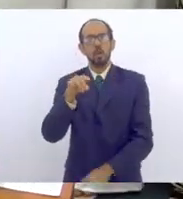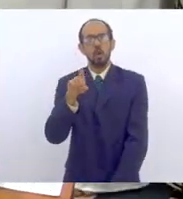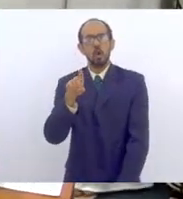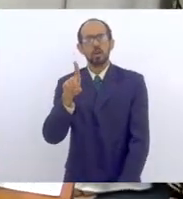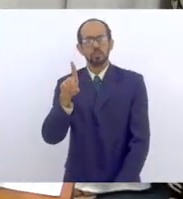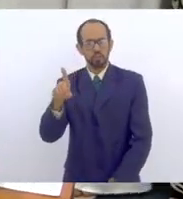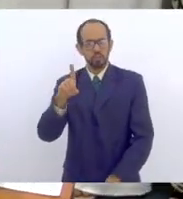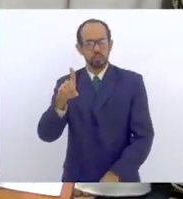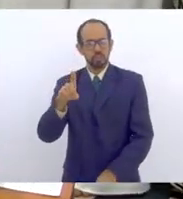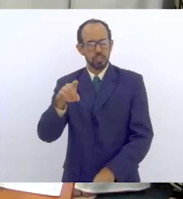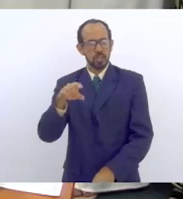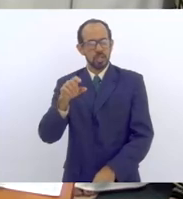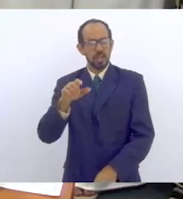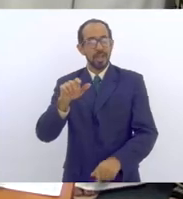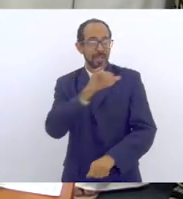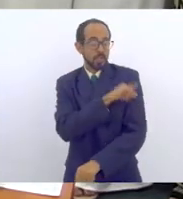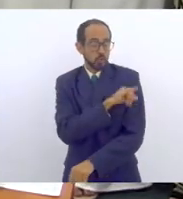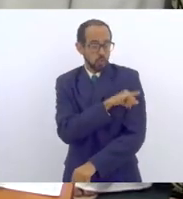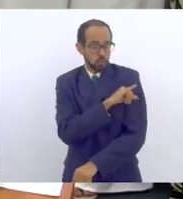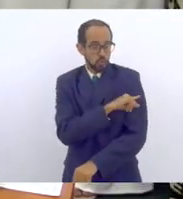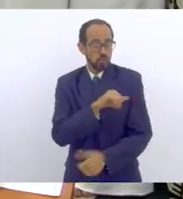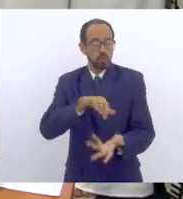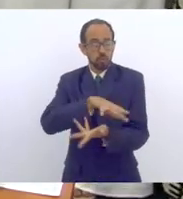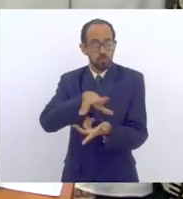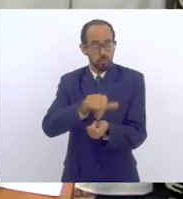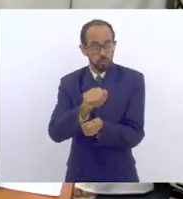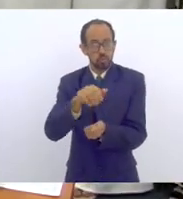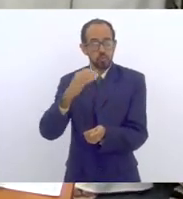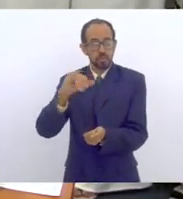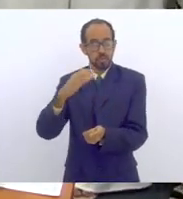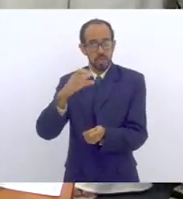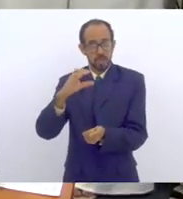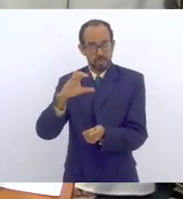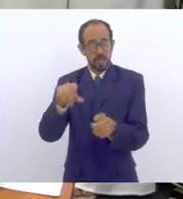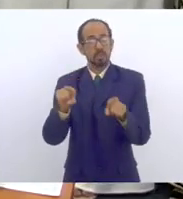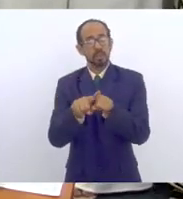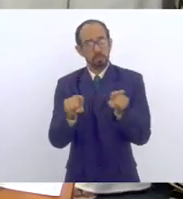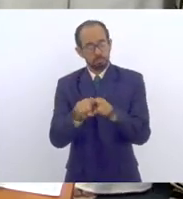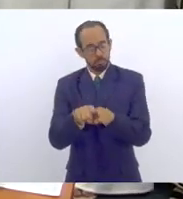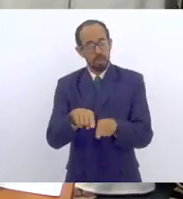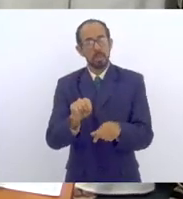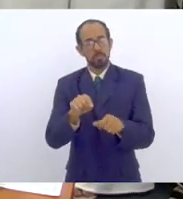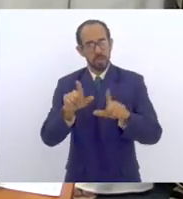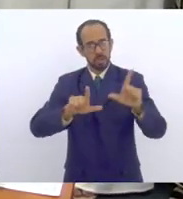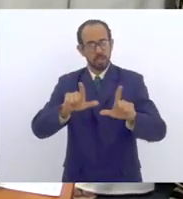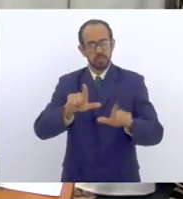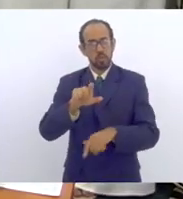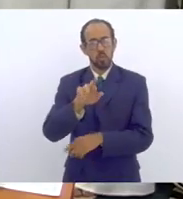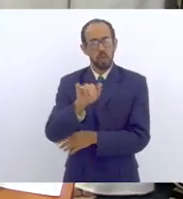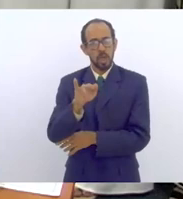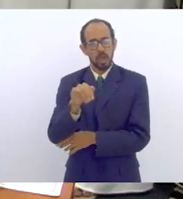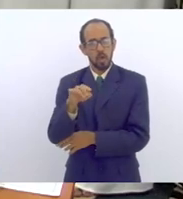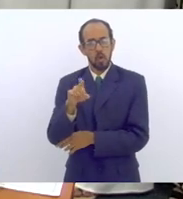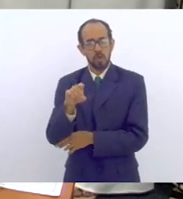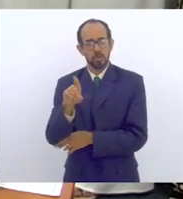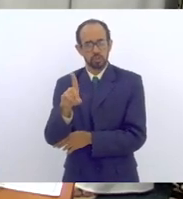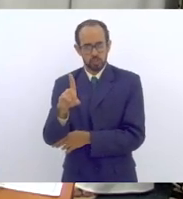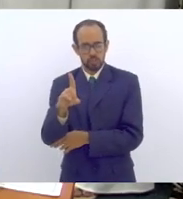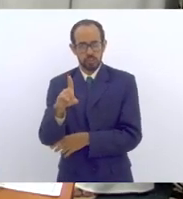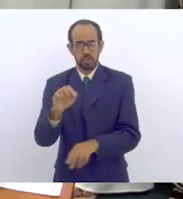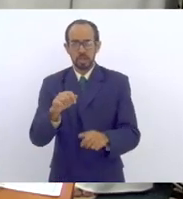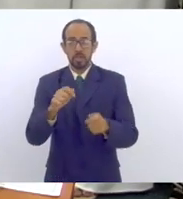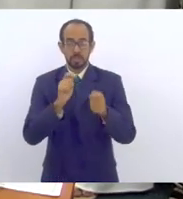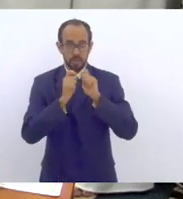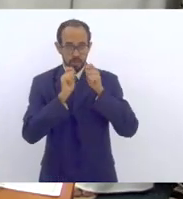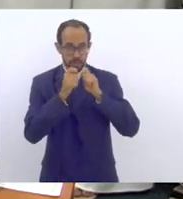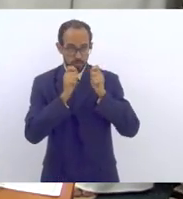o podcast mundo ciência também produzir e divulgado pela Record TV Rio além de contribuir com a entrevista e comentários sobre